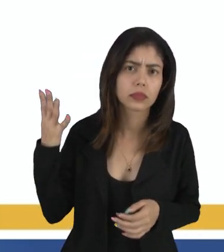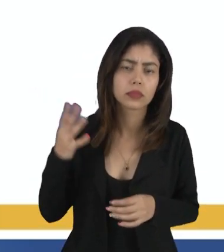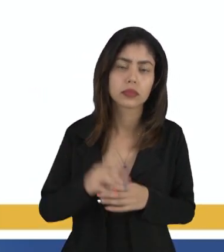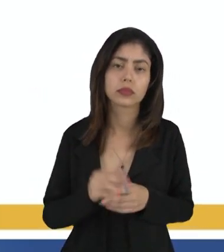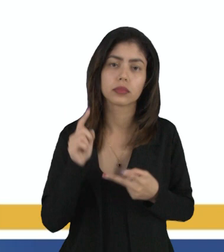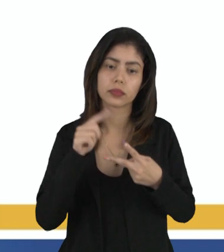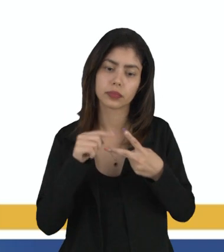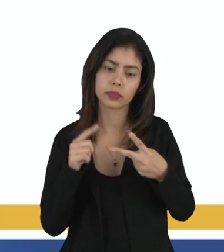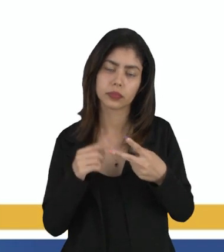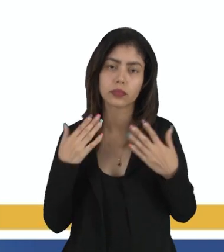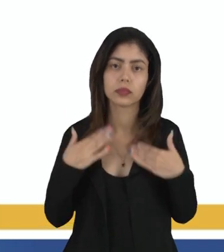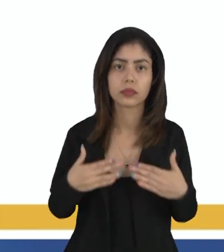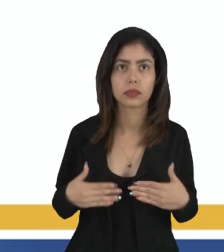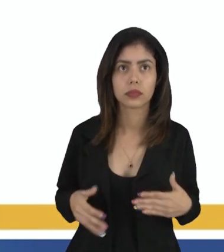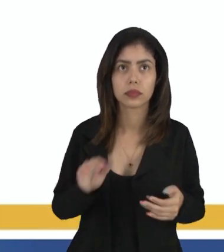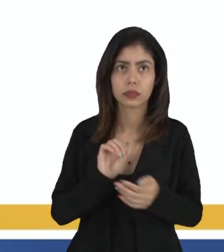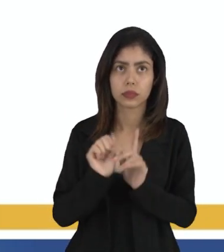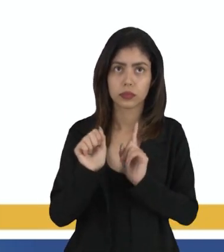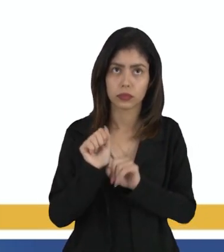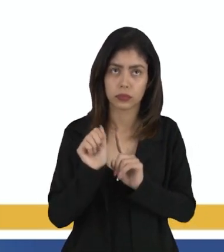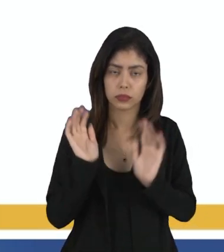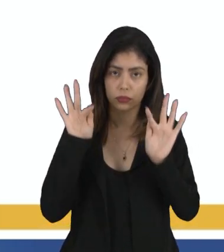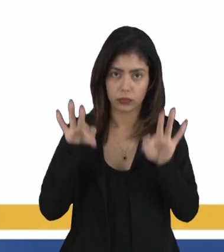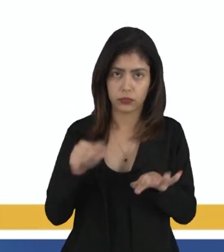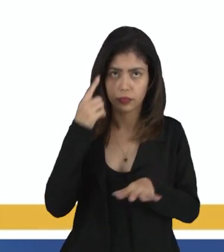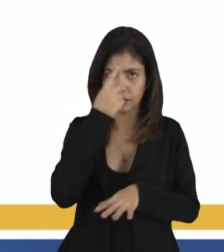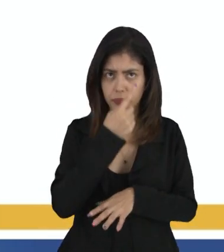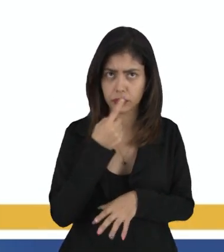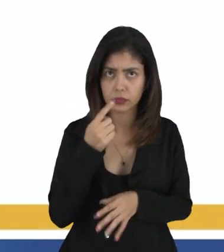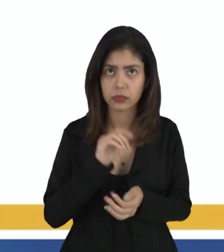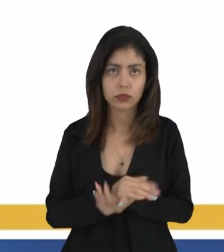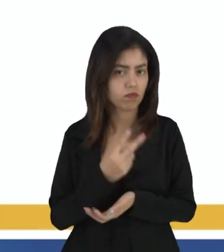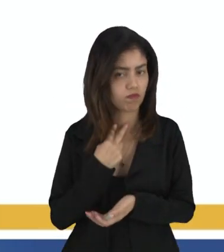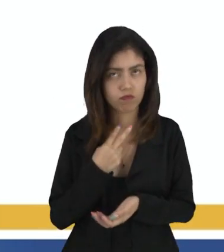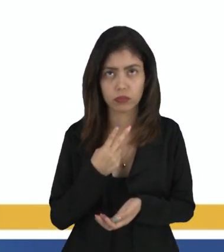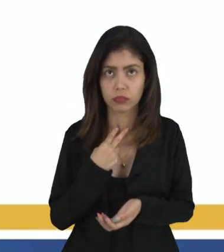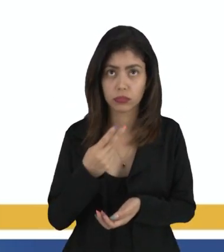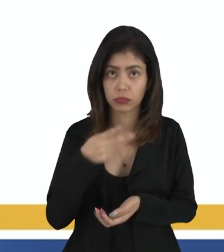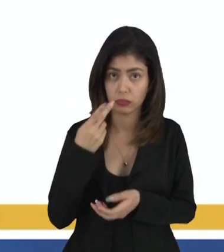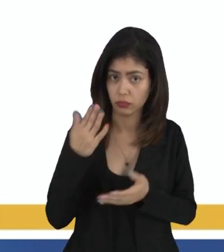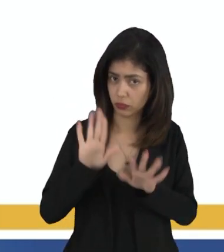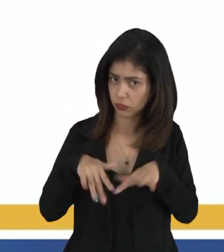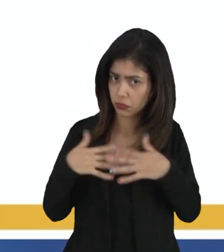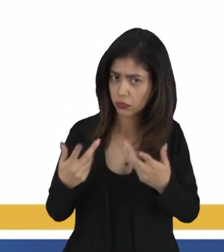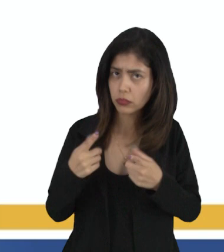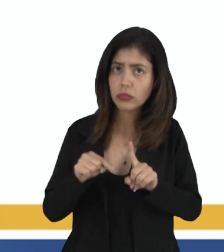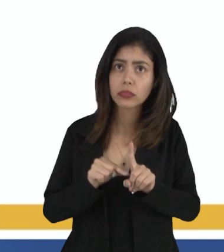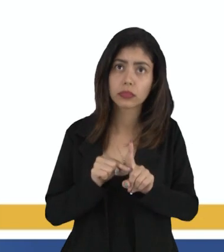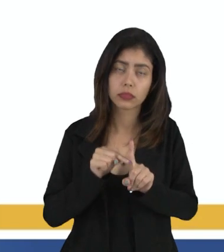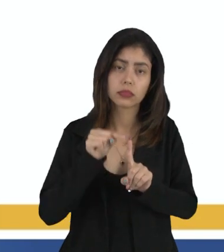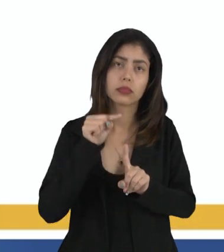esses dois corpos? Opção A. Ao fim de 1 hora, não se pode dizer qual